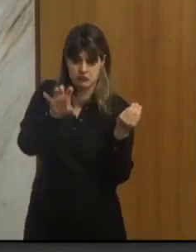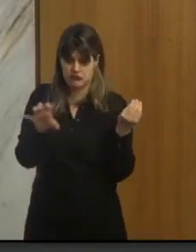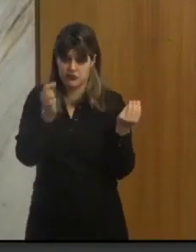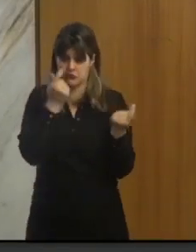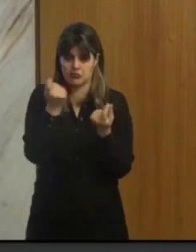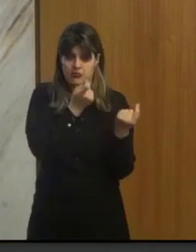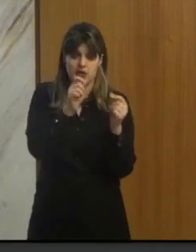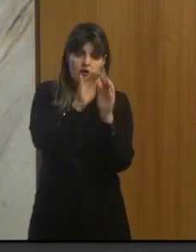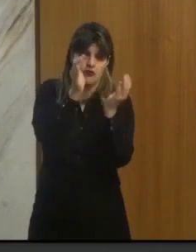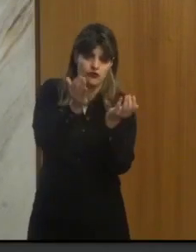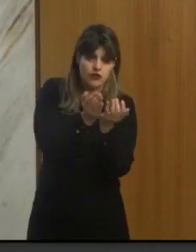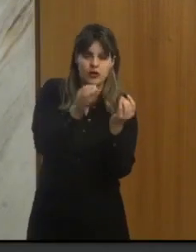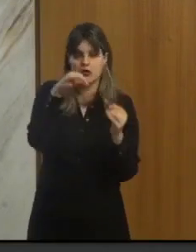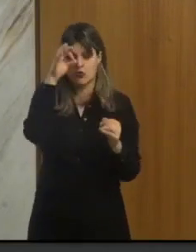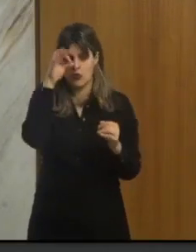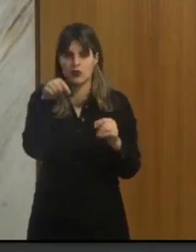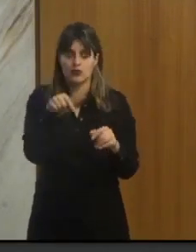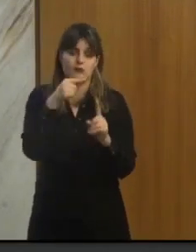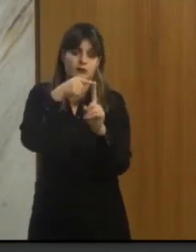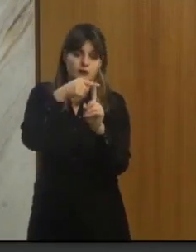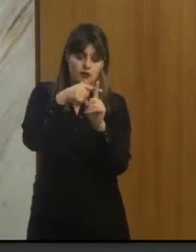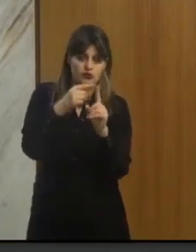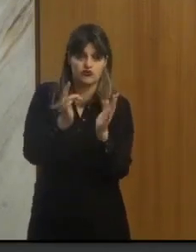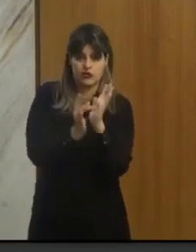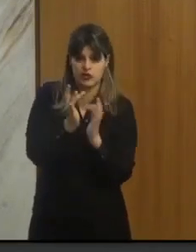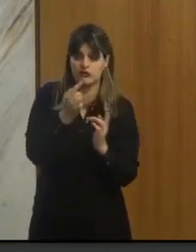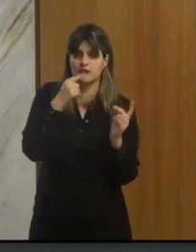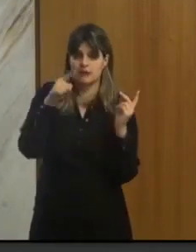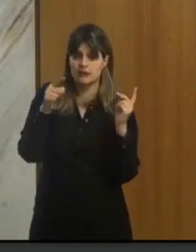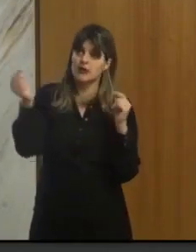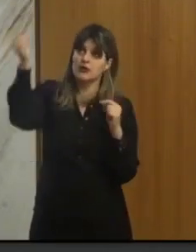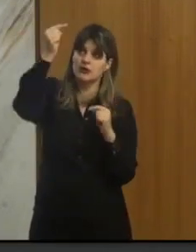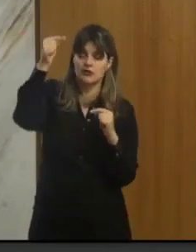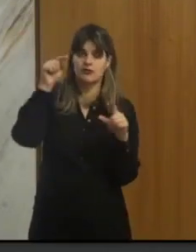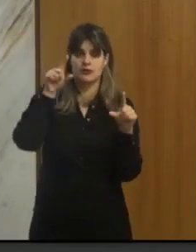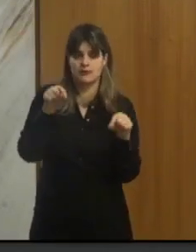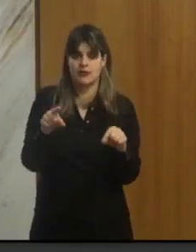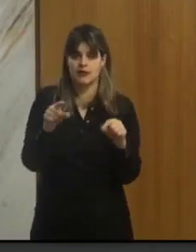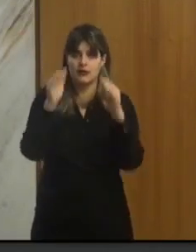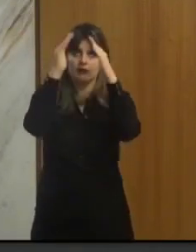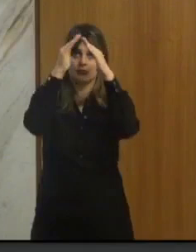esfera armilar com a Cruz de Cristo e repete a Cruz de Cristo por cima no cume